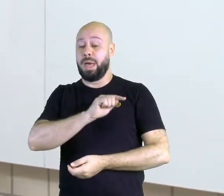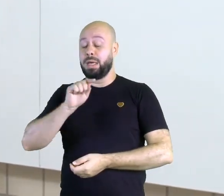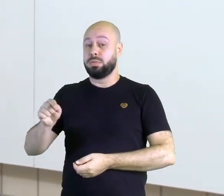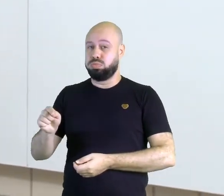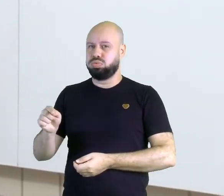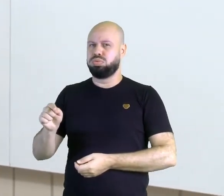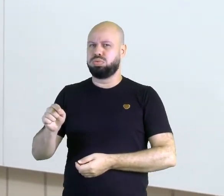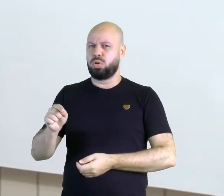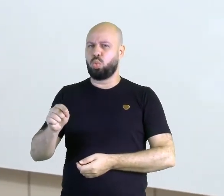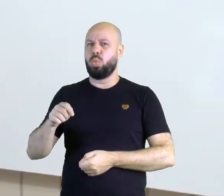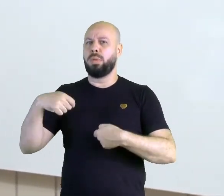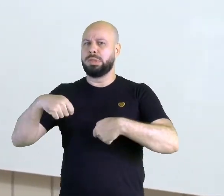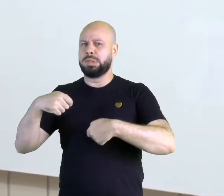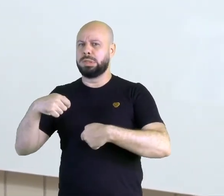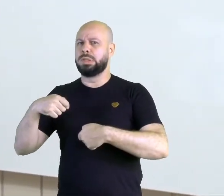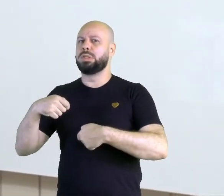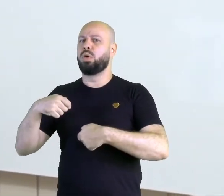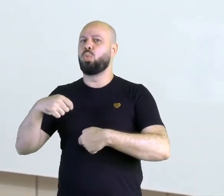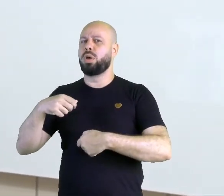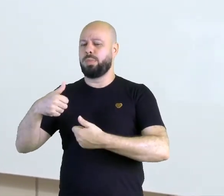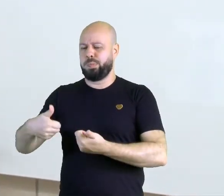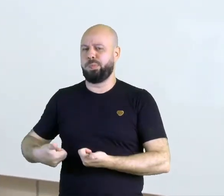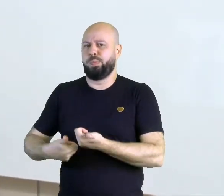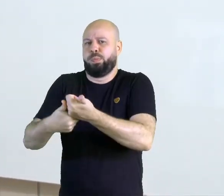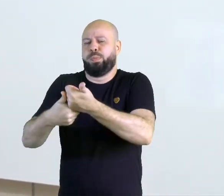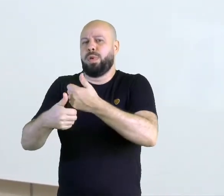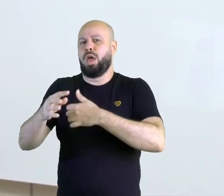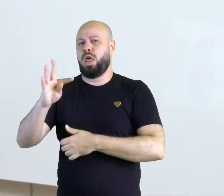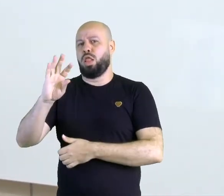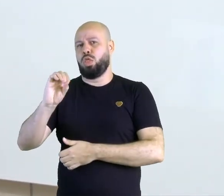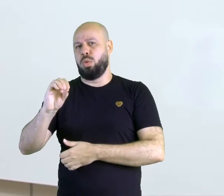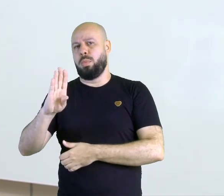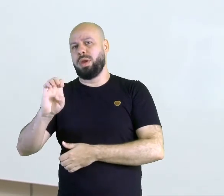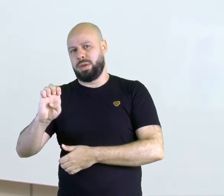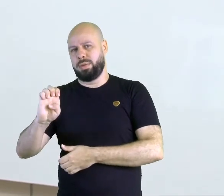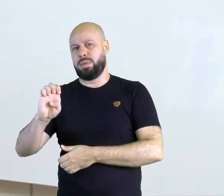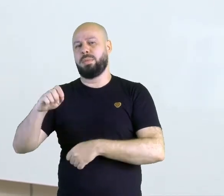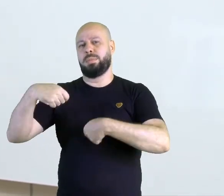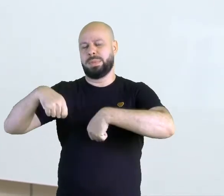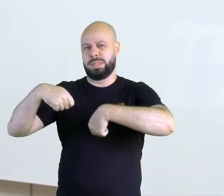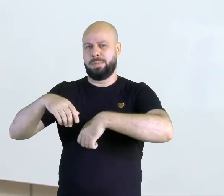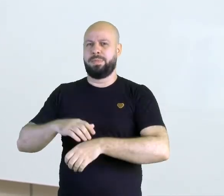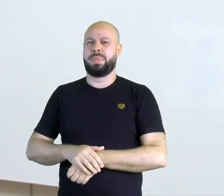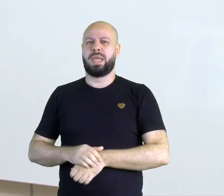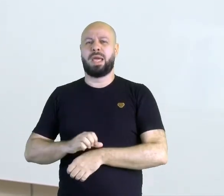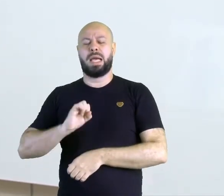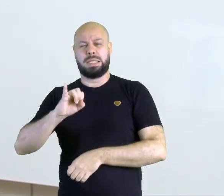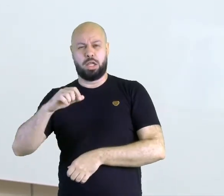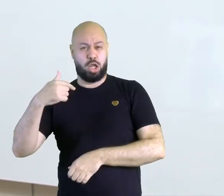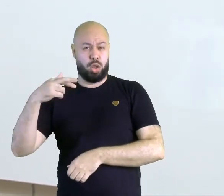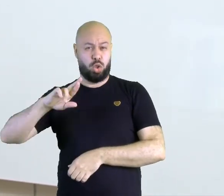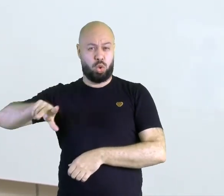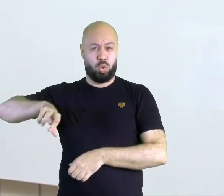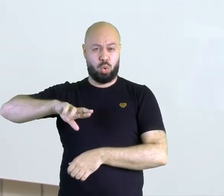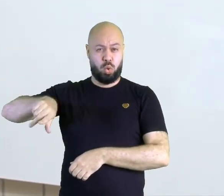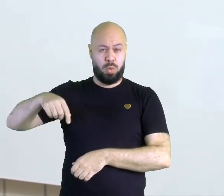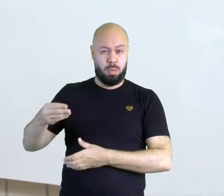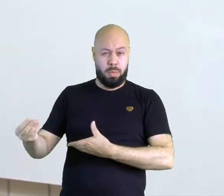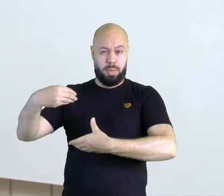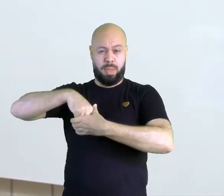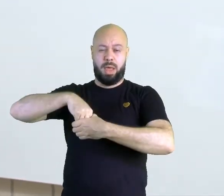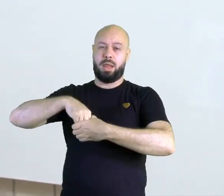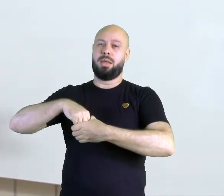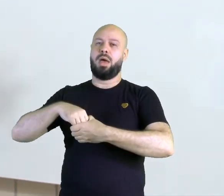to be, é obrigatório o uso do verbo to be, porque se não tiver o verbo to be, não é um verbo contínuo,